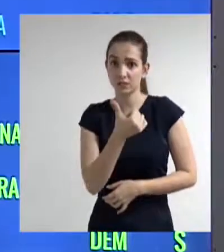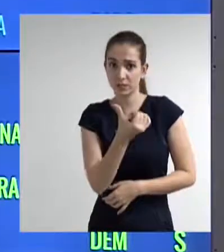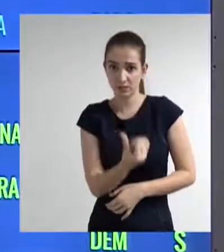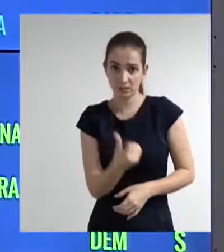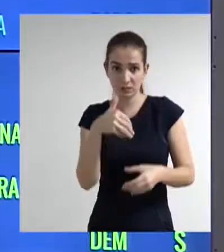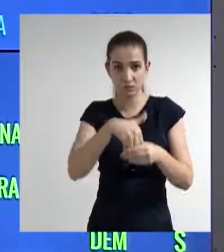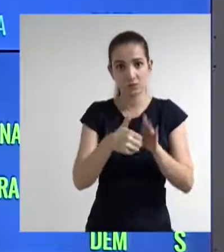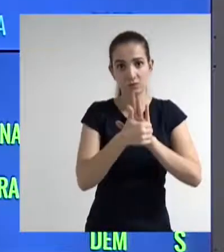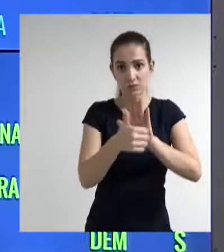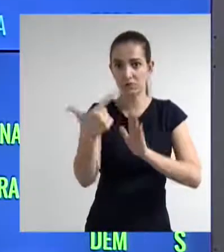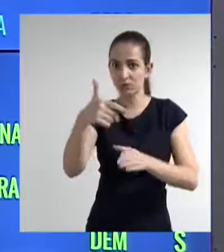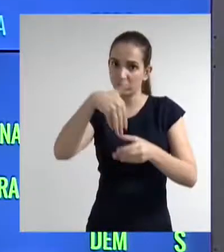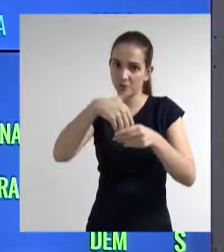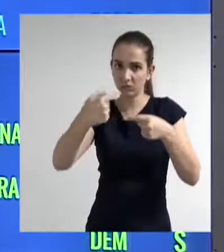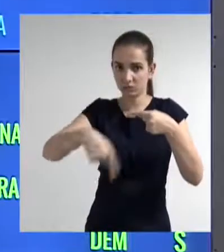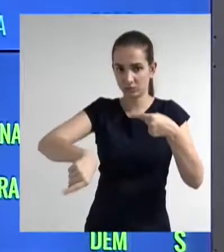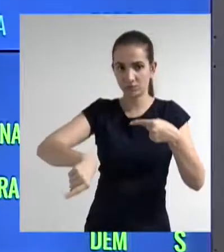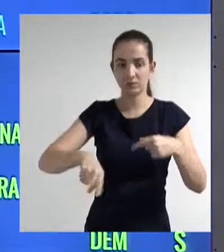voto contrário.